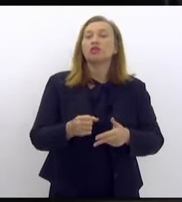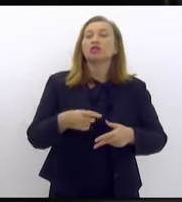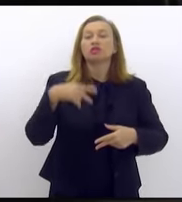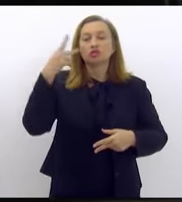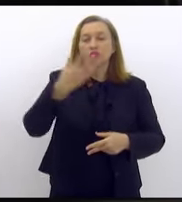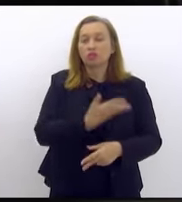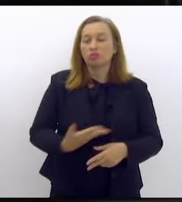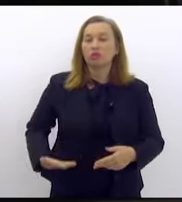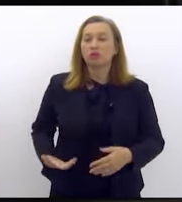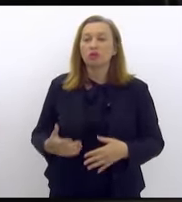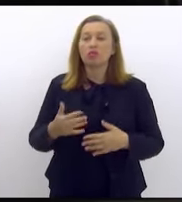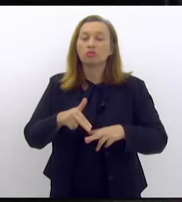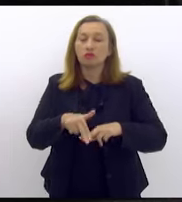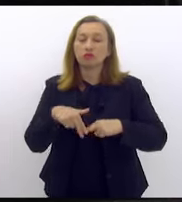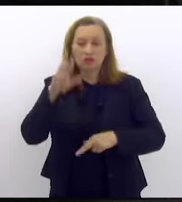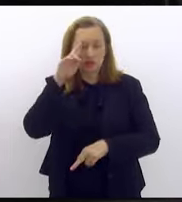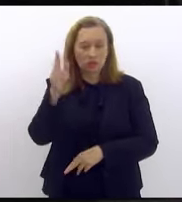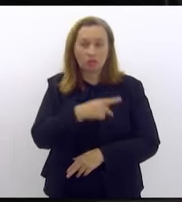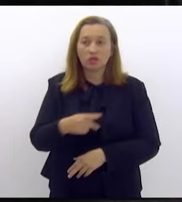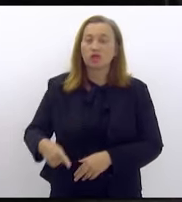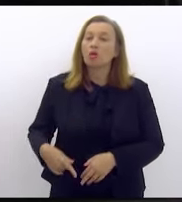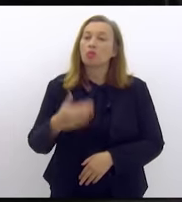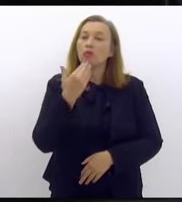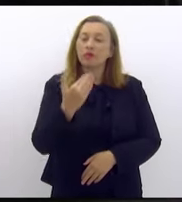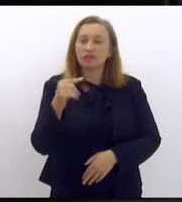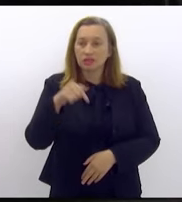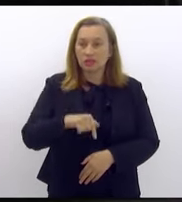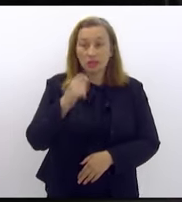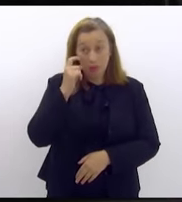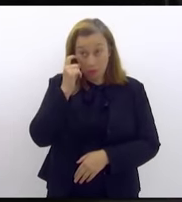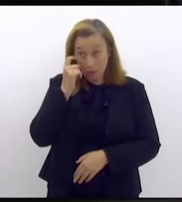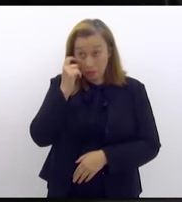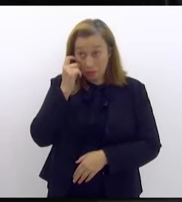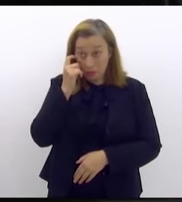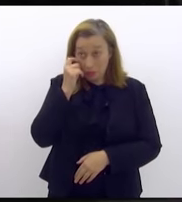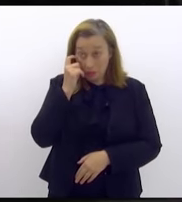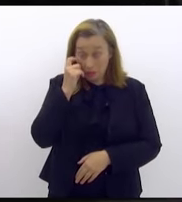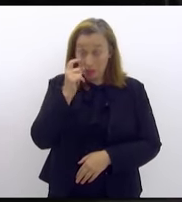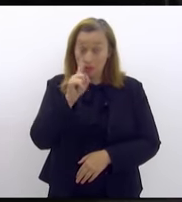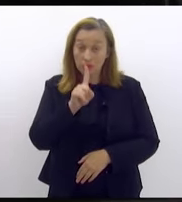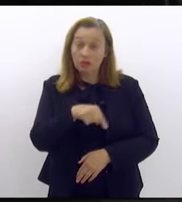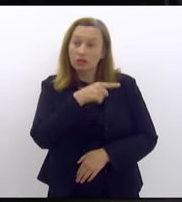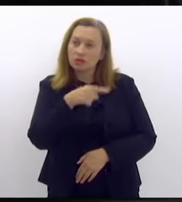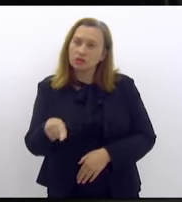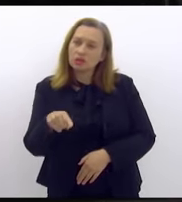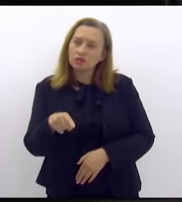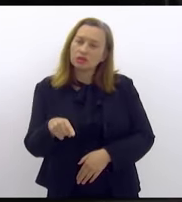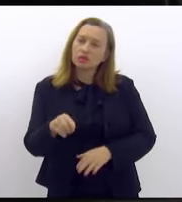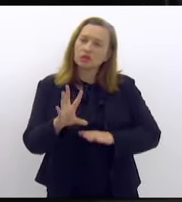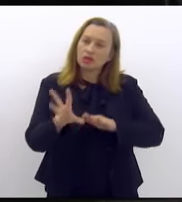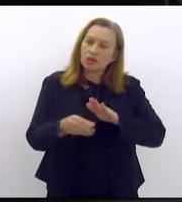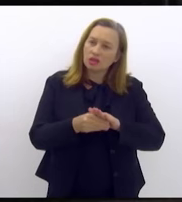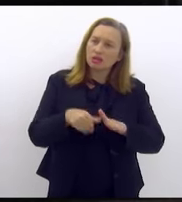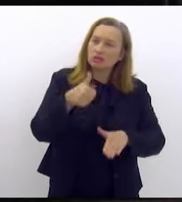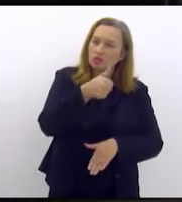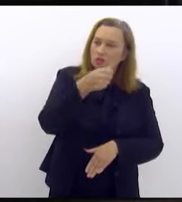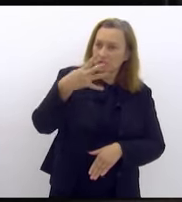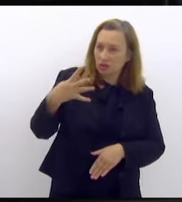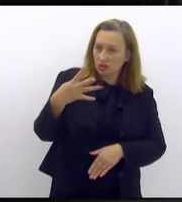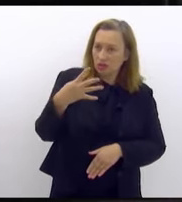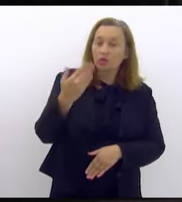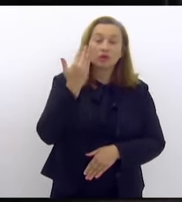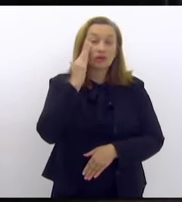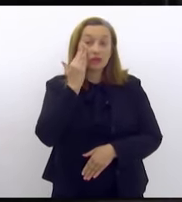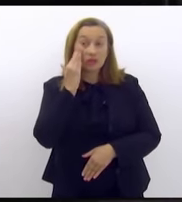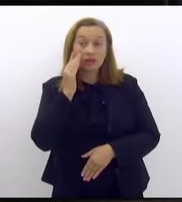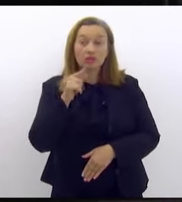senhor presidente, eu sugiro aqui e peço a rejeição da emenda 14,